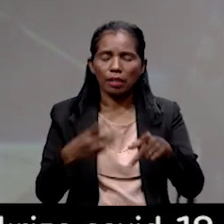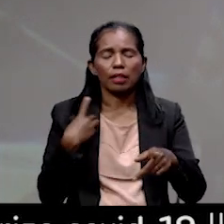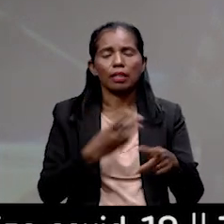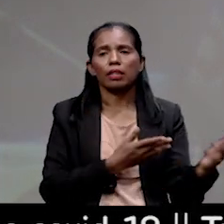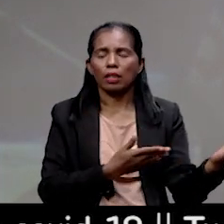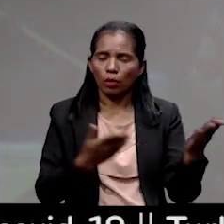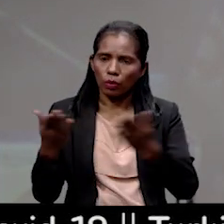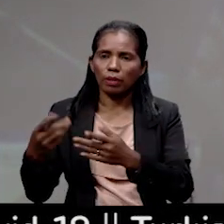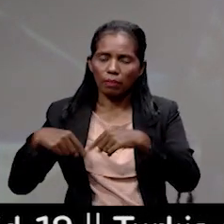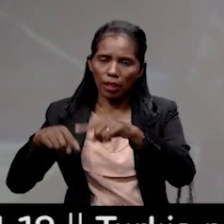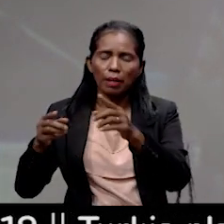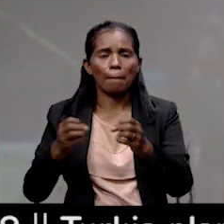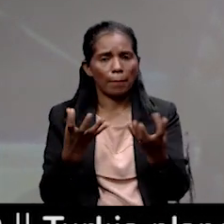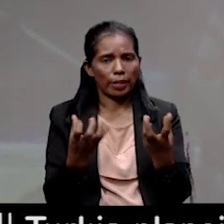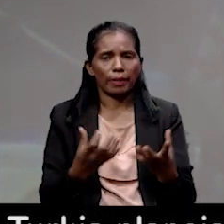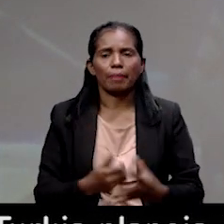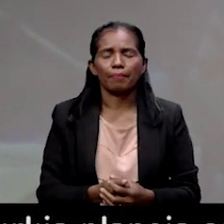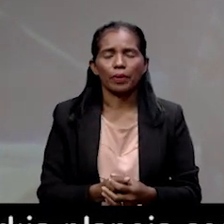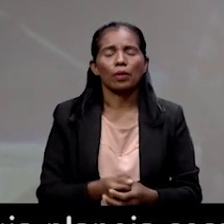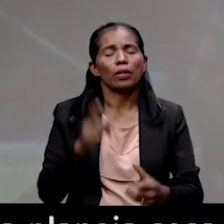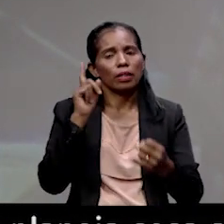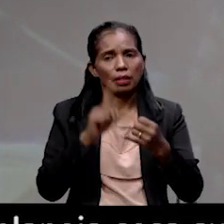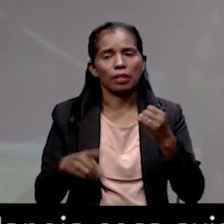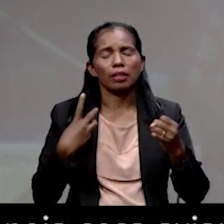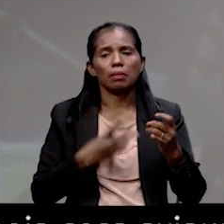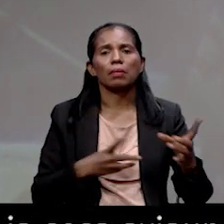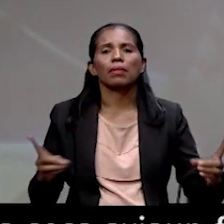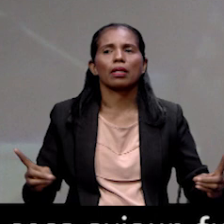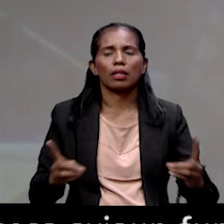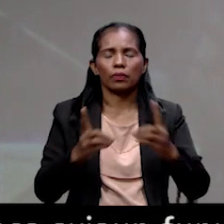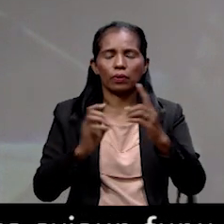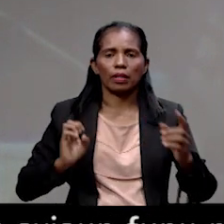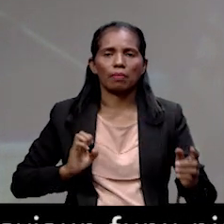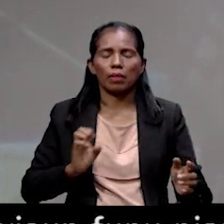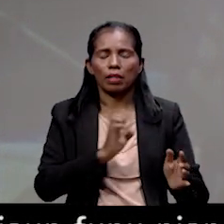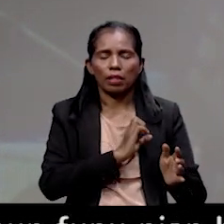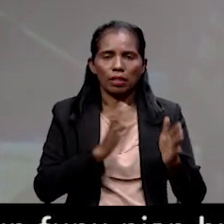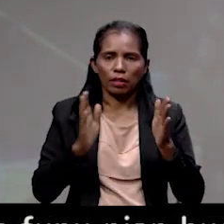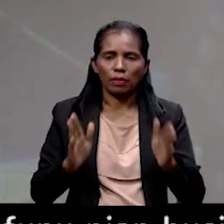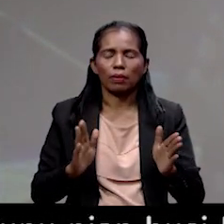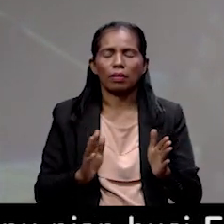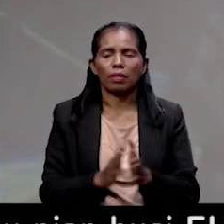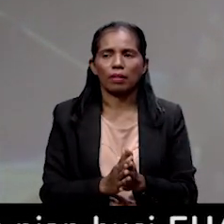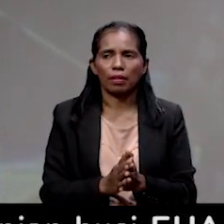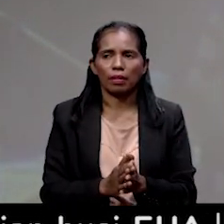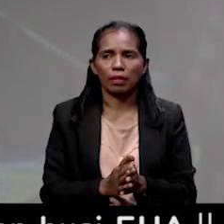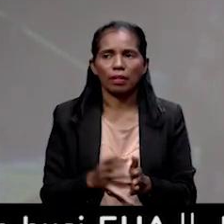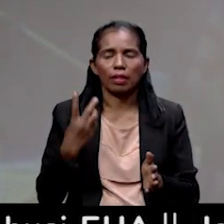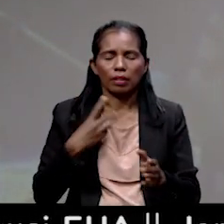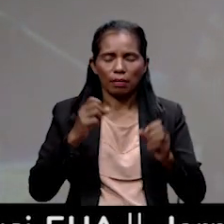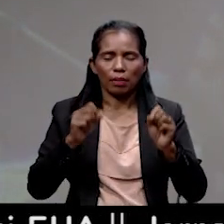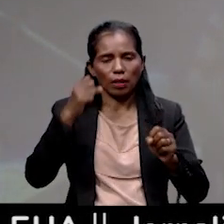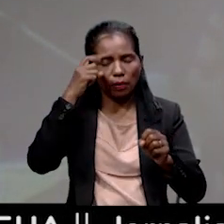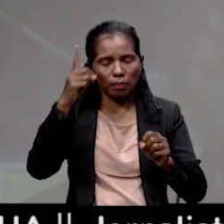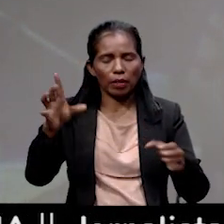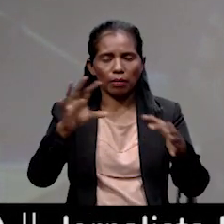barak demais. No fim, Itabá para a Sorude, embaixador Estados Unidos Arábia. Talvez ele compreende, membro